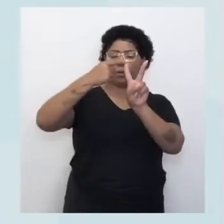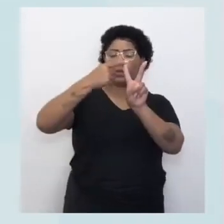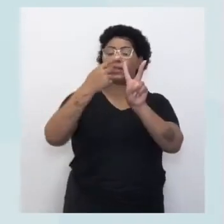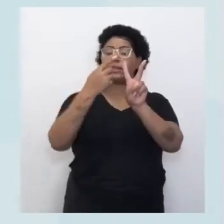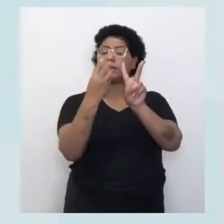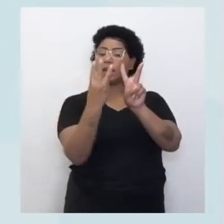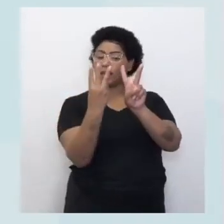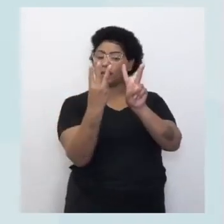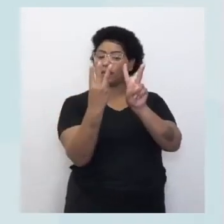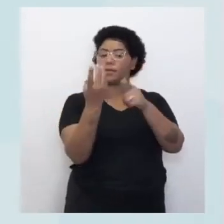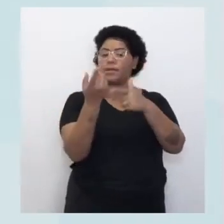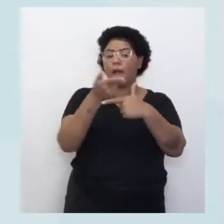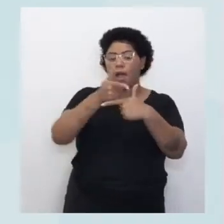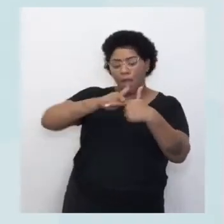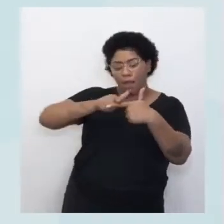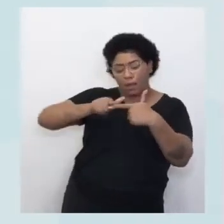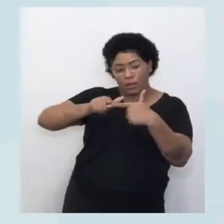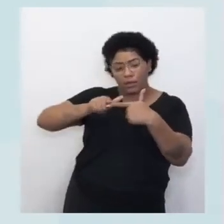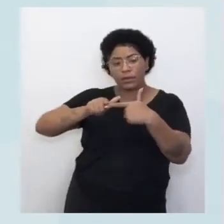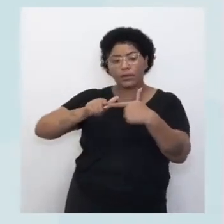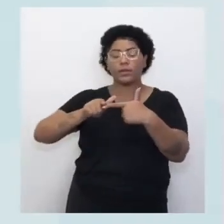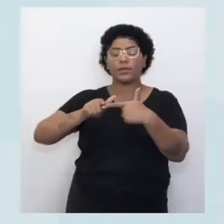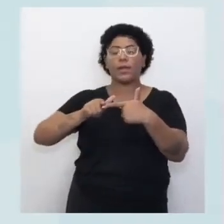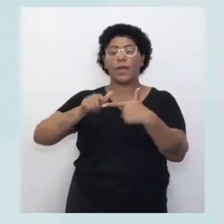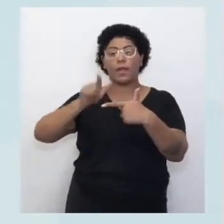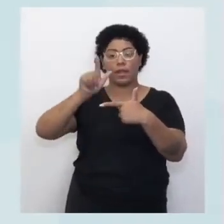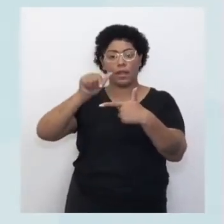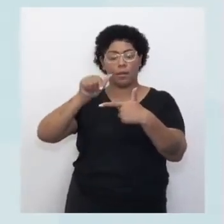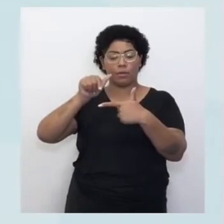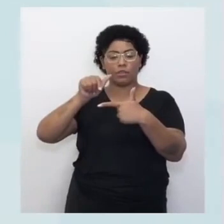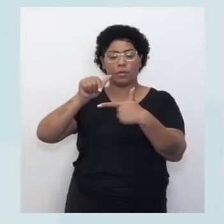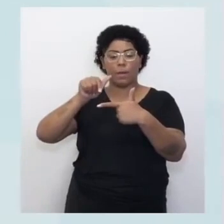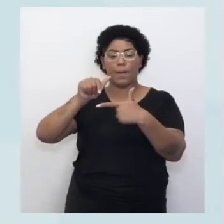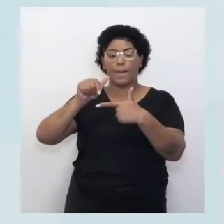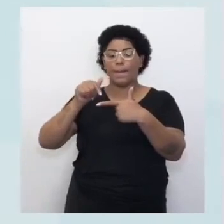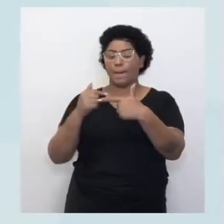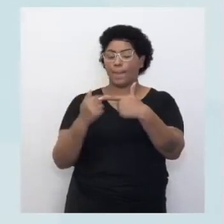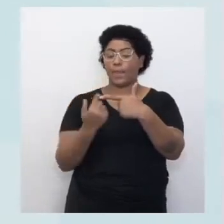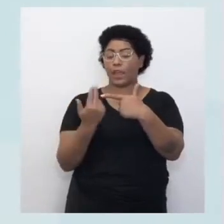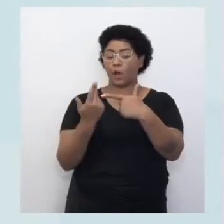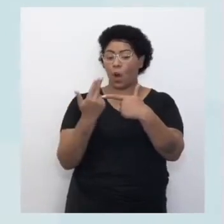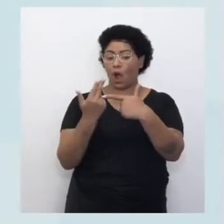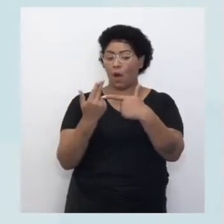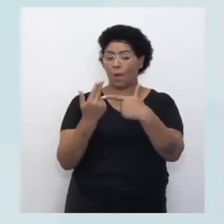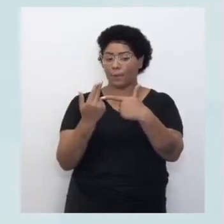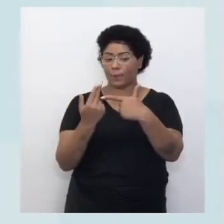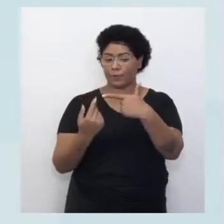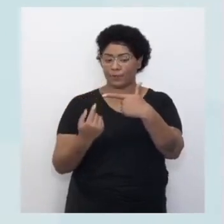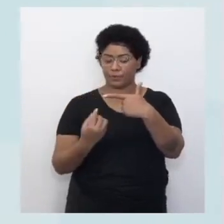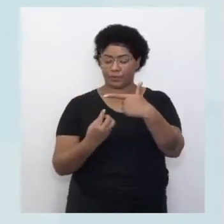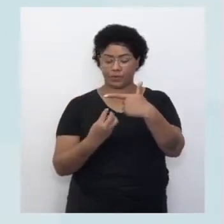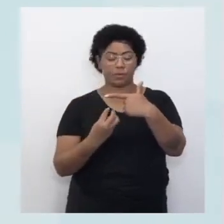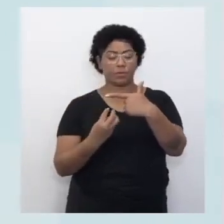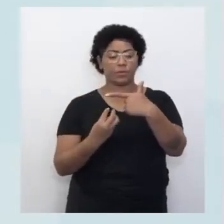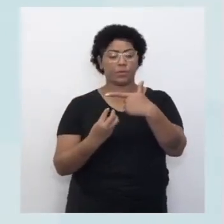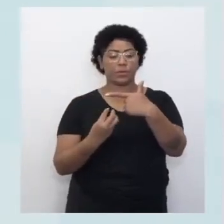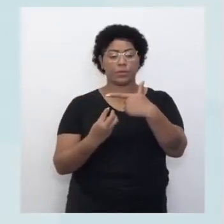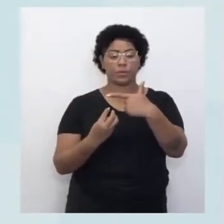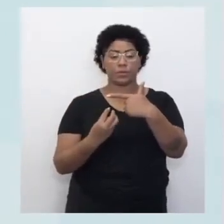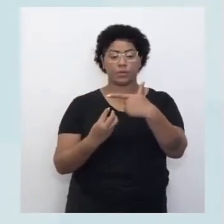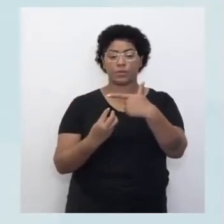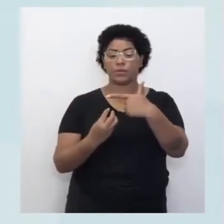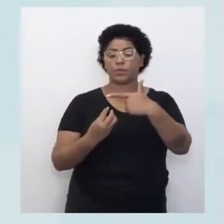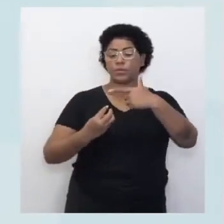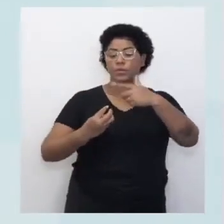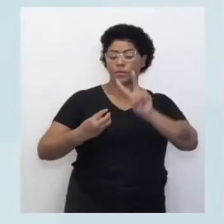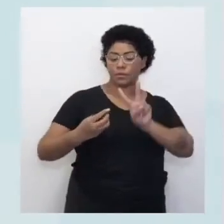eu vou aplicar a regra da multiplicação de bases iguais. Repete a base e